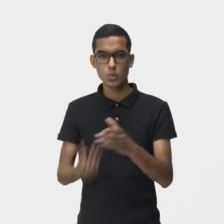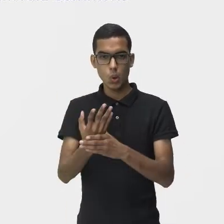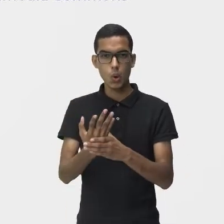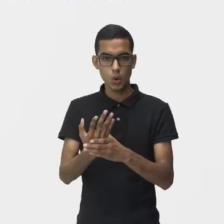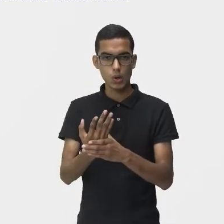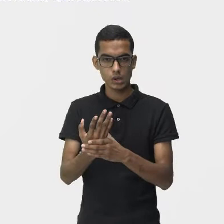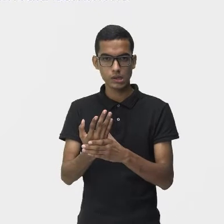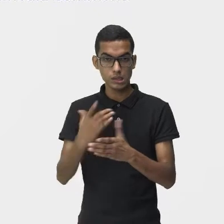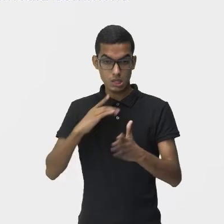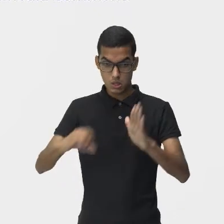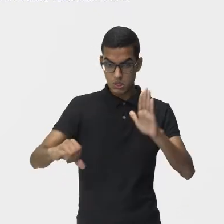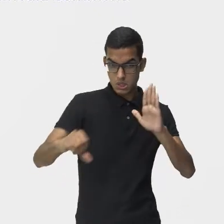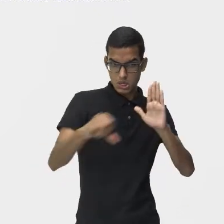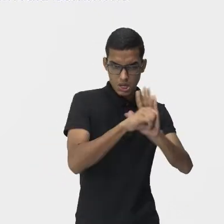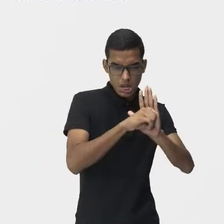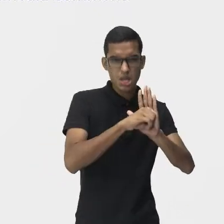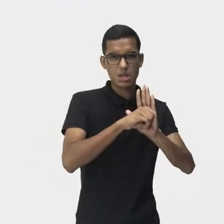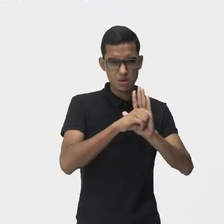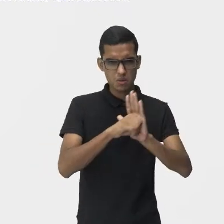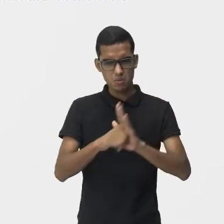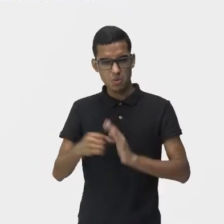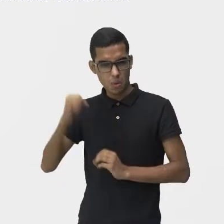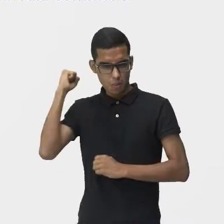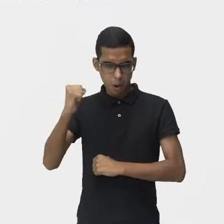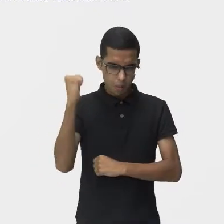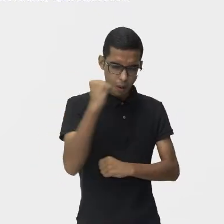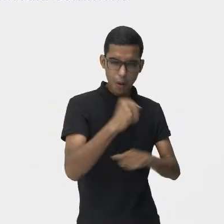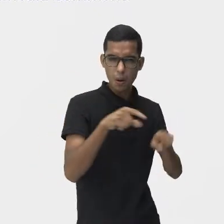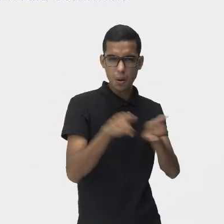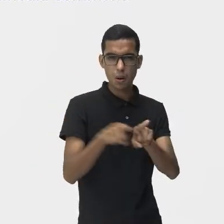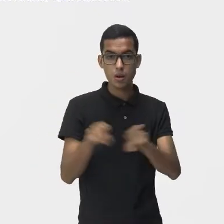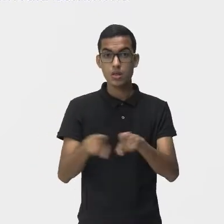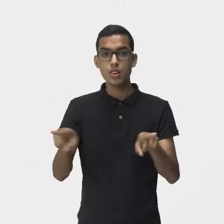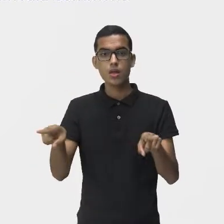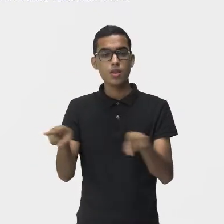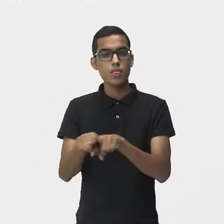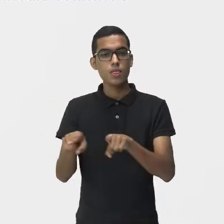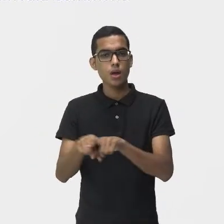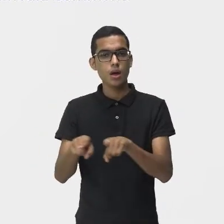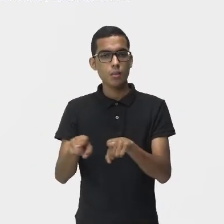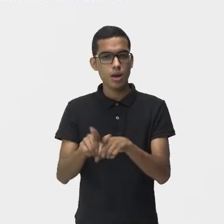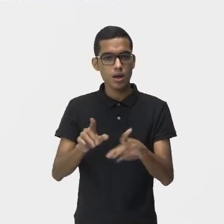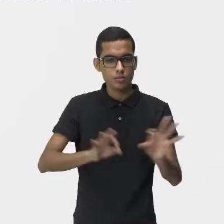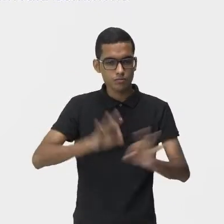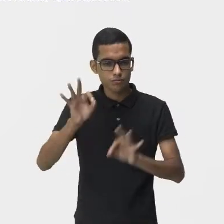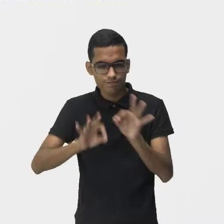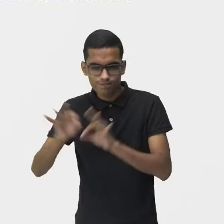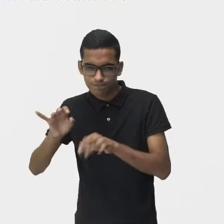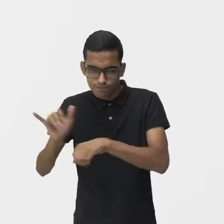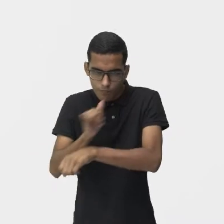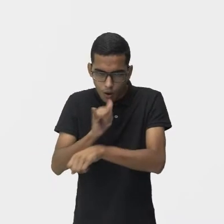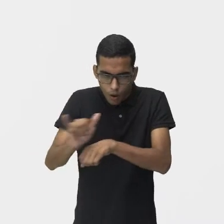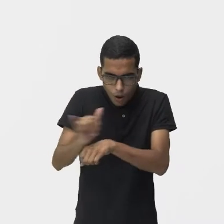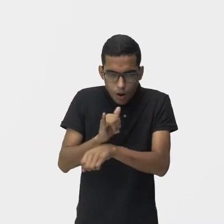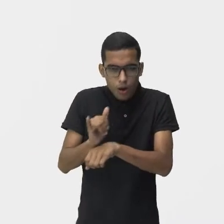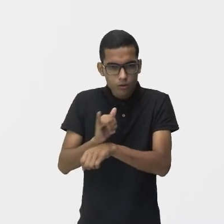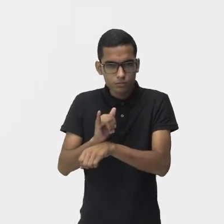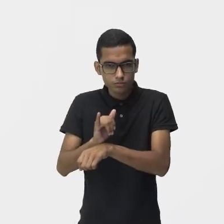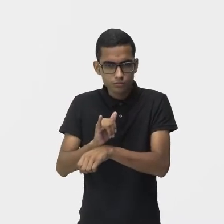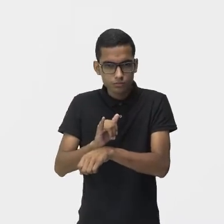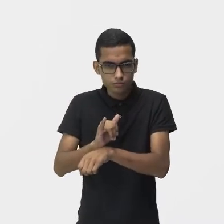e assassinatos e conspirações sendo desencadeadas pelos girondinos. Nós vamos ver que a